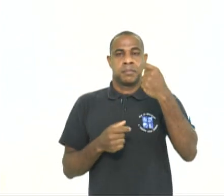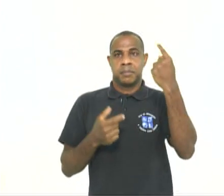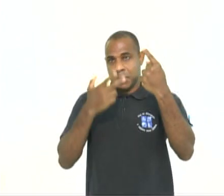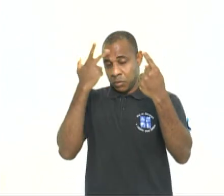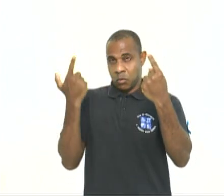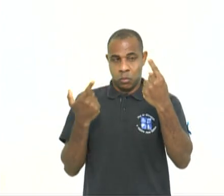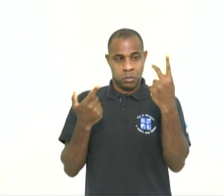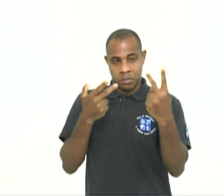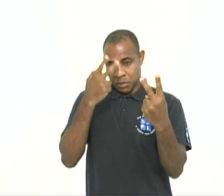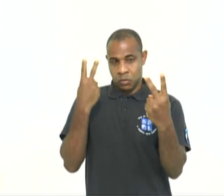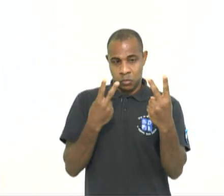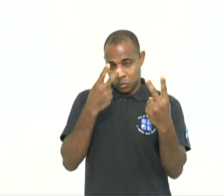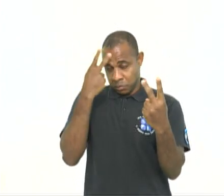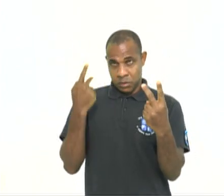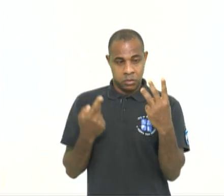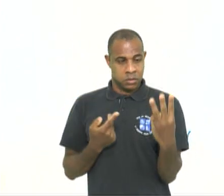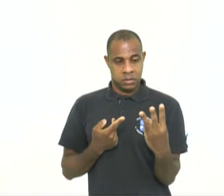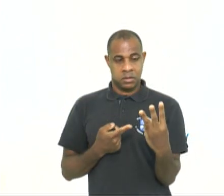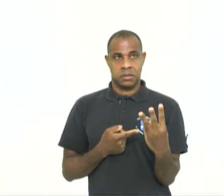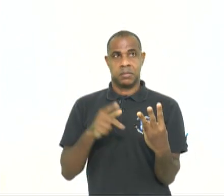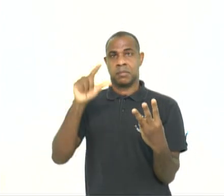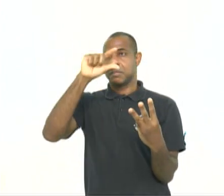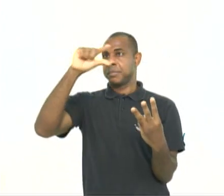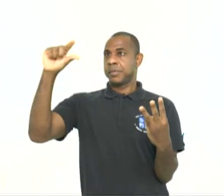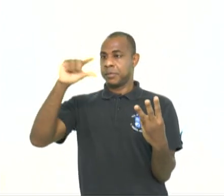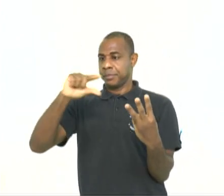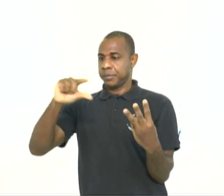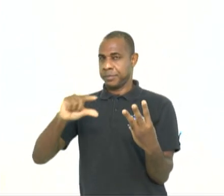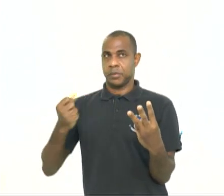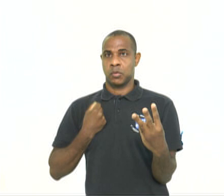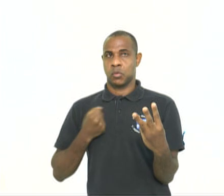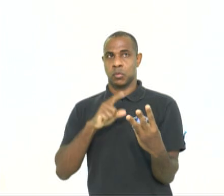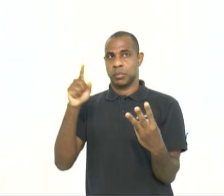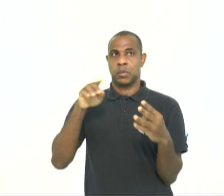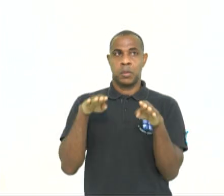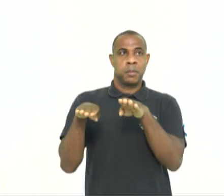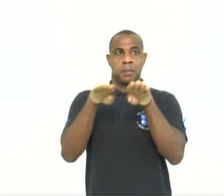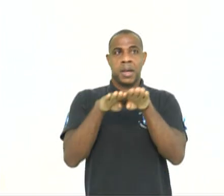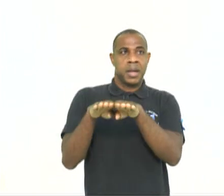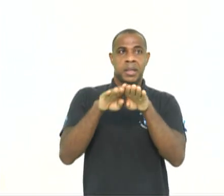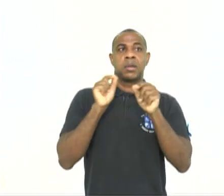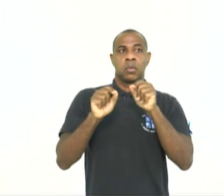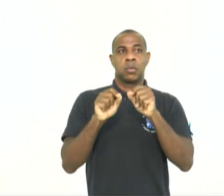mil, paciente 3, 2 milhões e 200 mil. O padrão seria